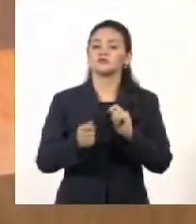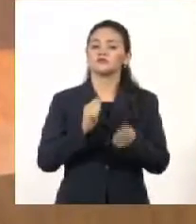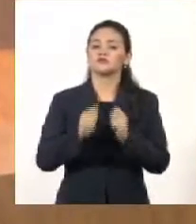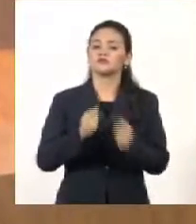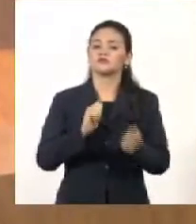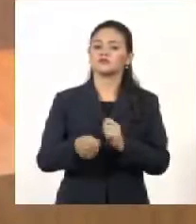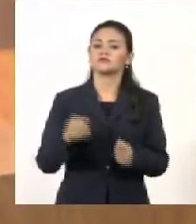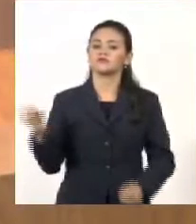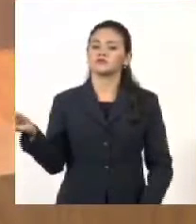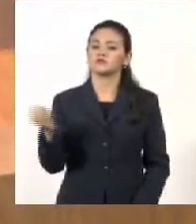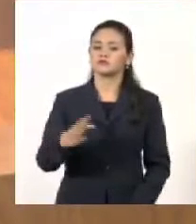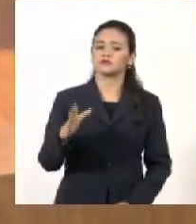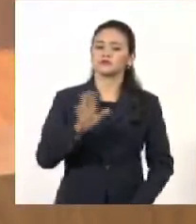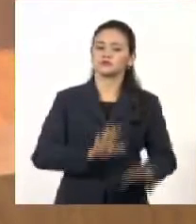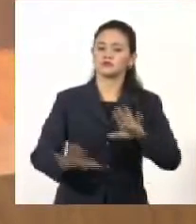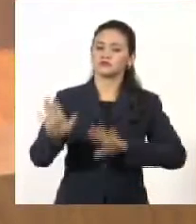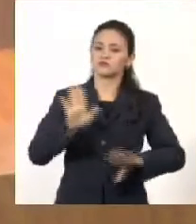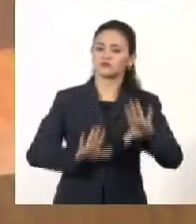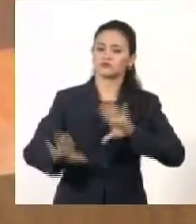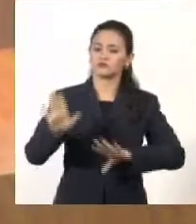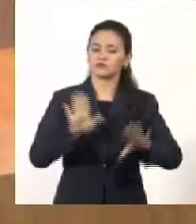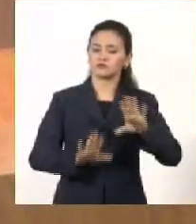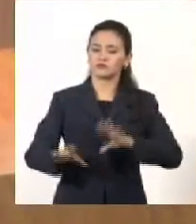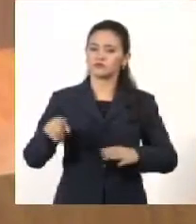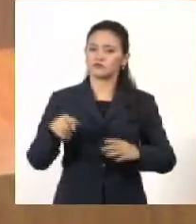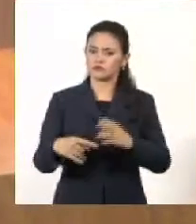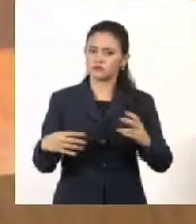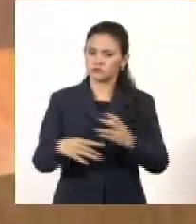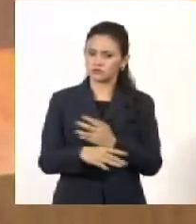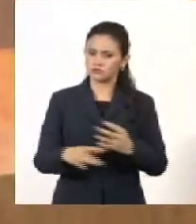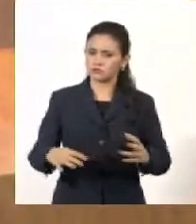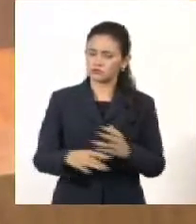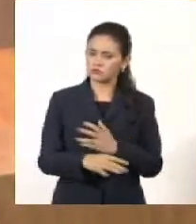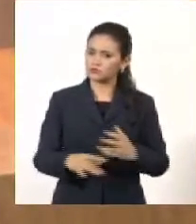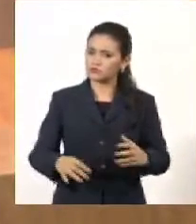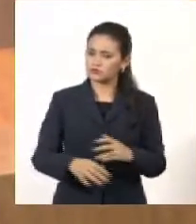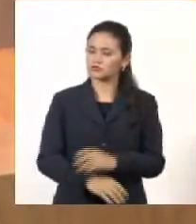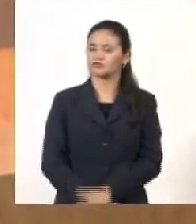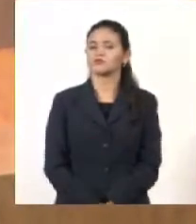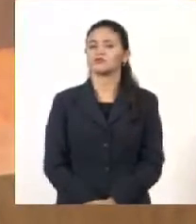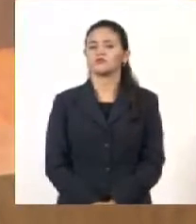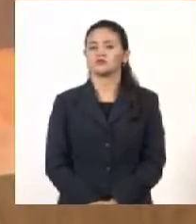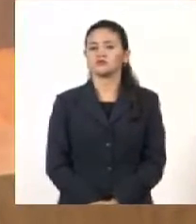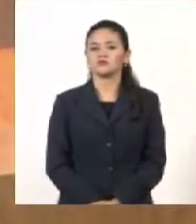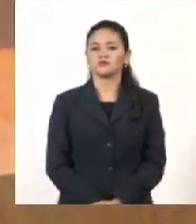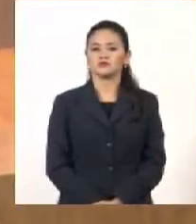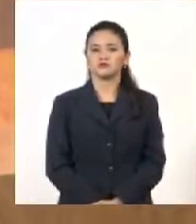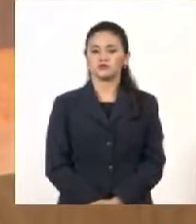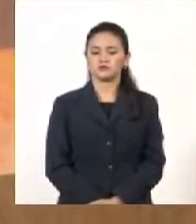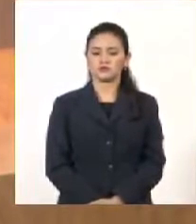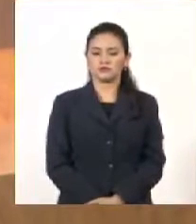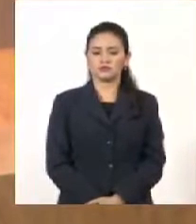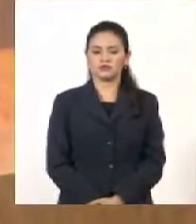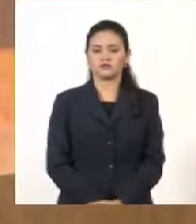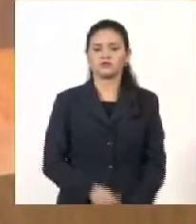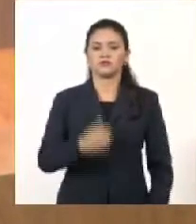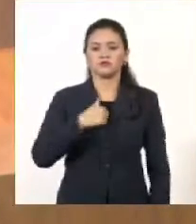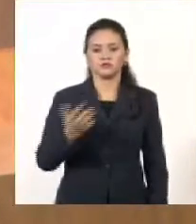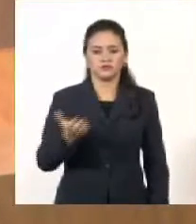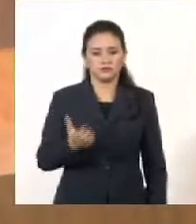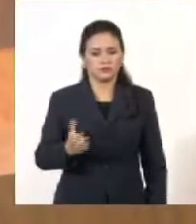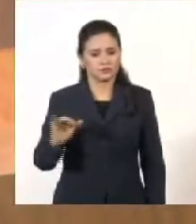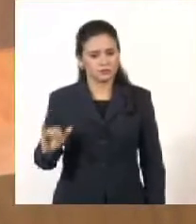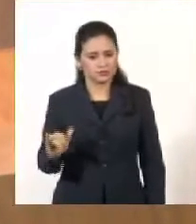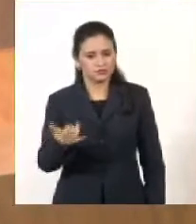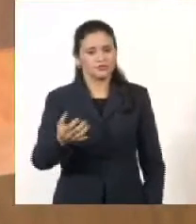que irão cuidar da Princesa da Baixada como ela merece. Inclusive, eu queria aqui aproveitar e denunciar